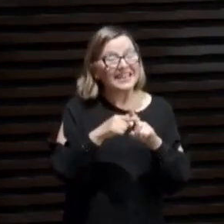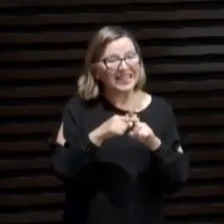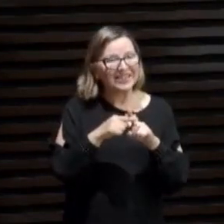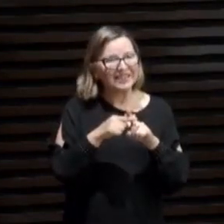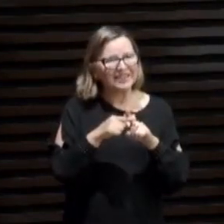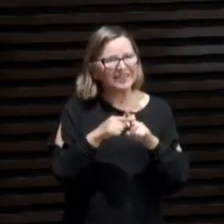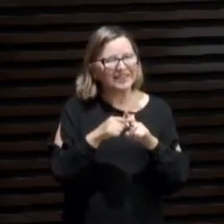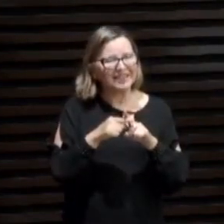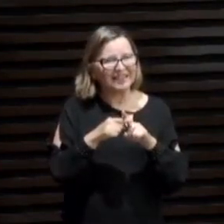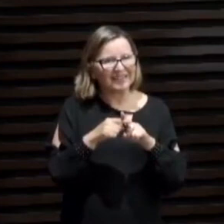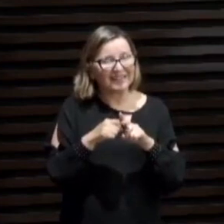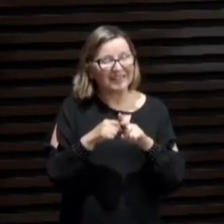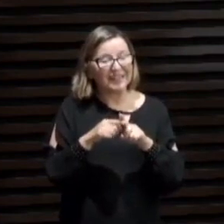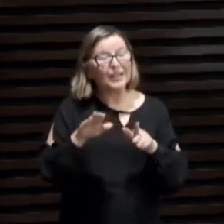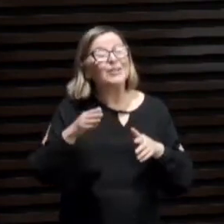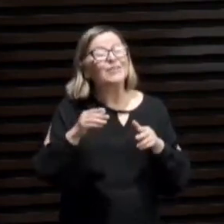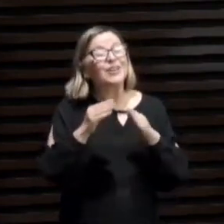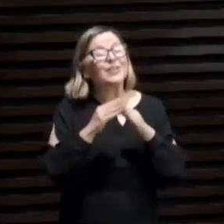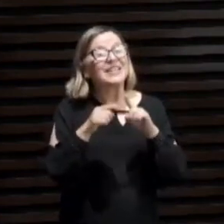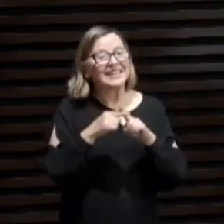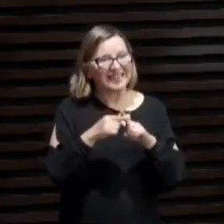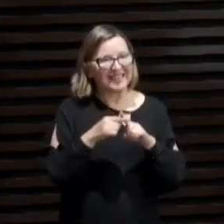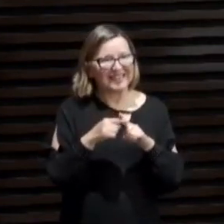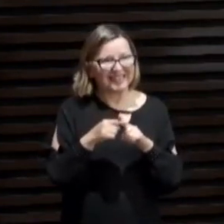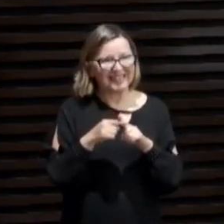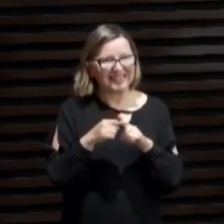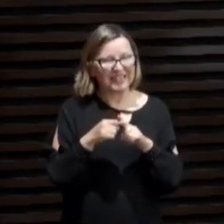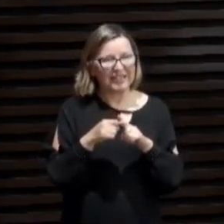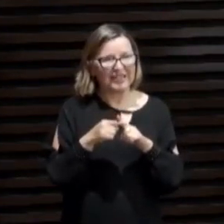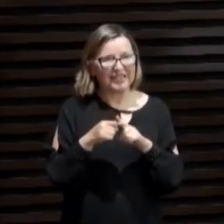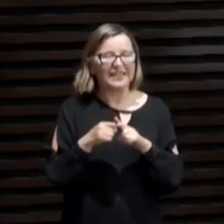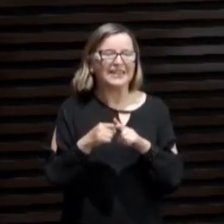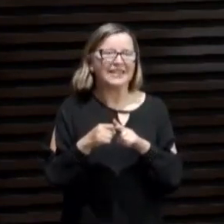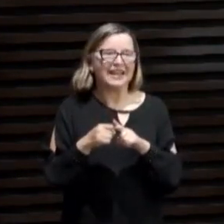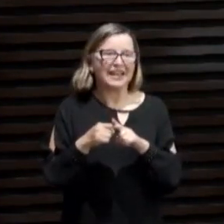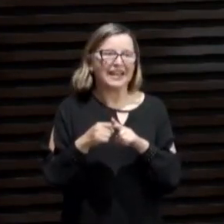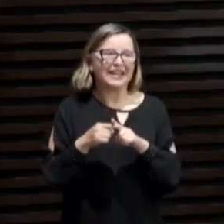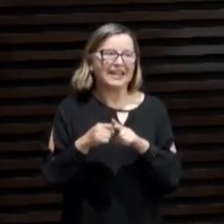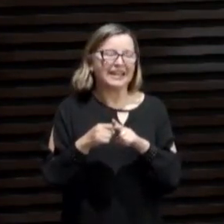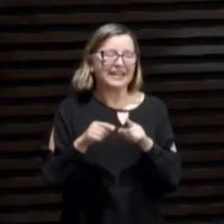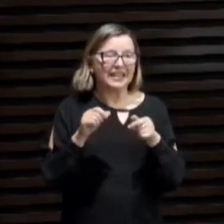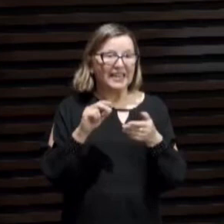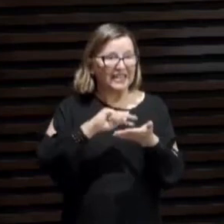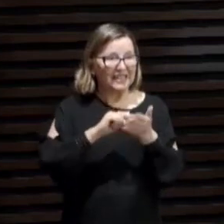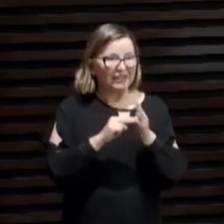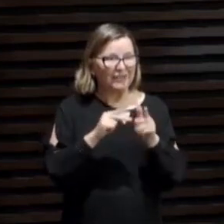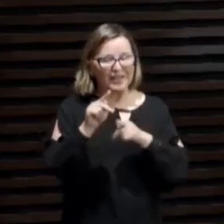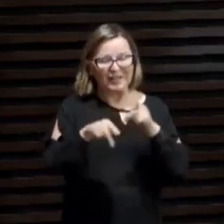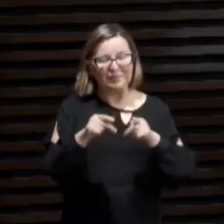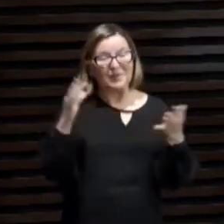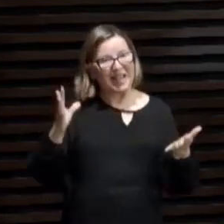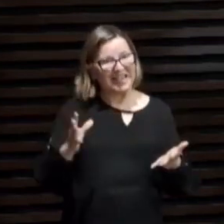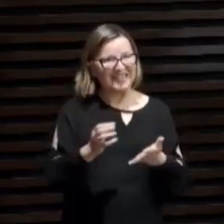Você sabe que igreja que é essa? É a igreja com I maiúsculo, é o santo, é os salvos. Você faz